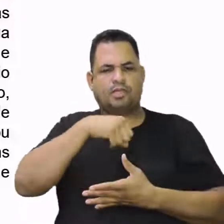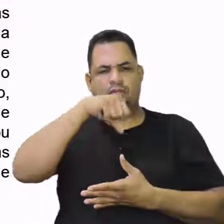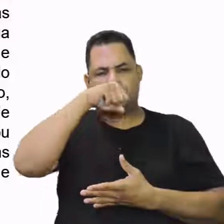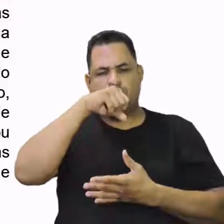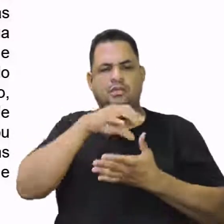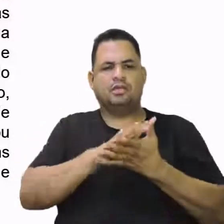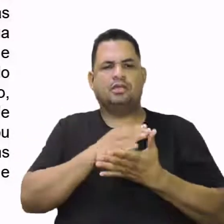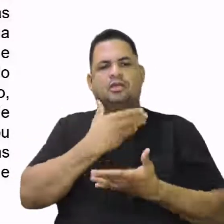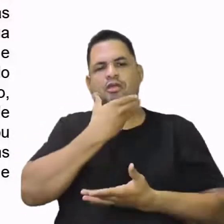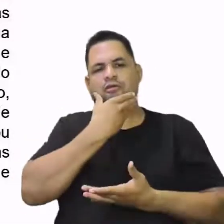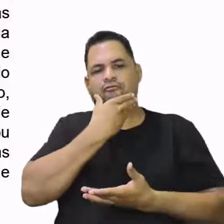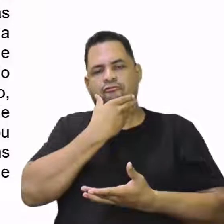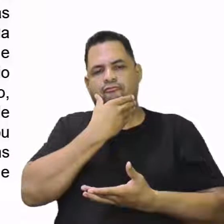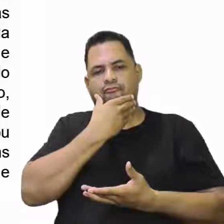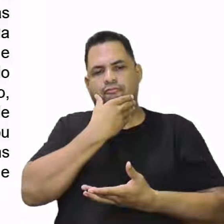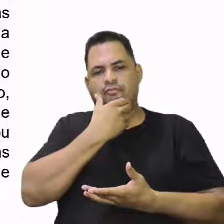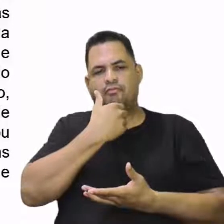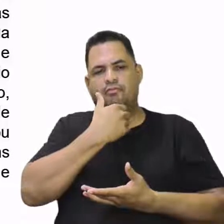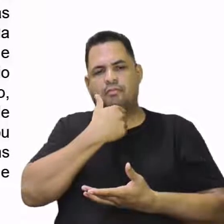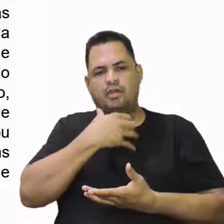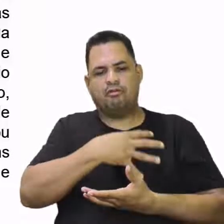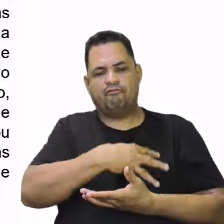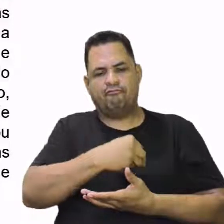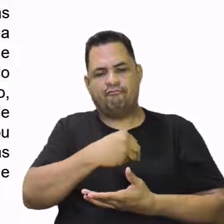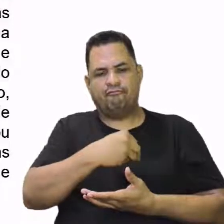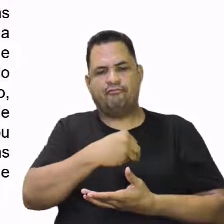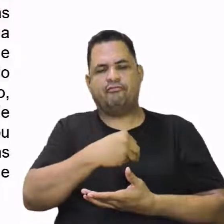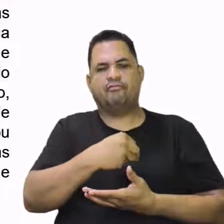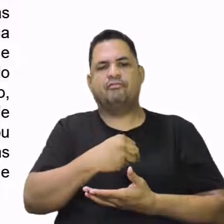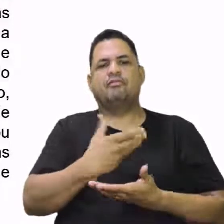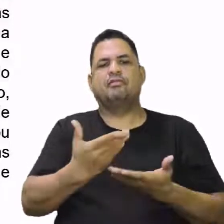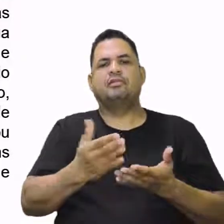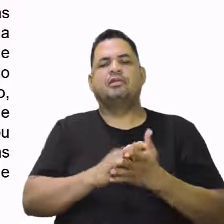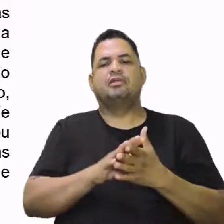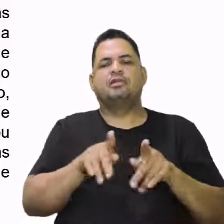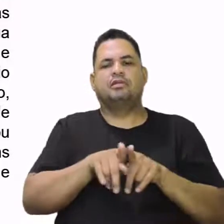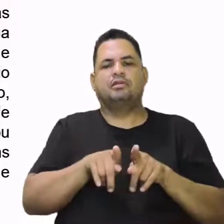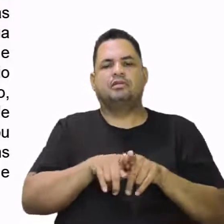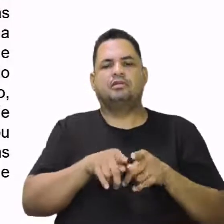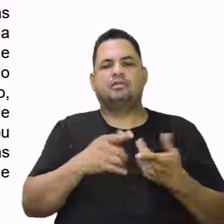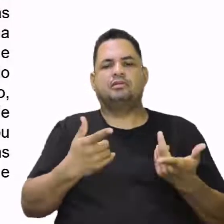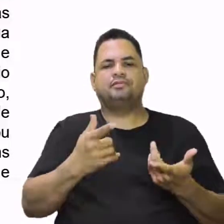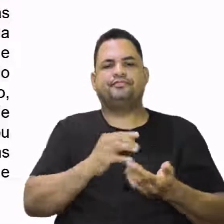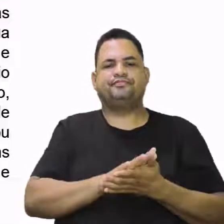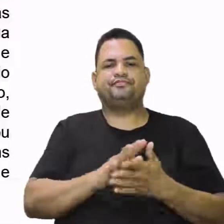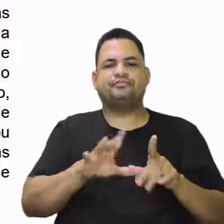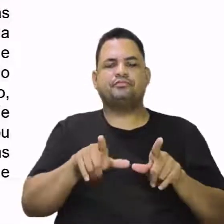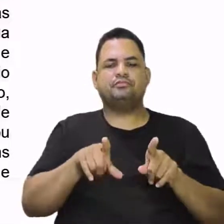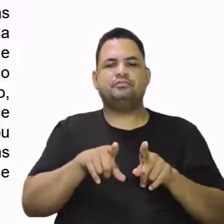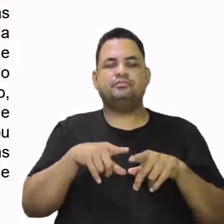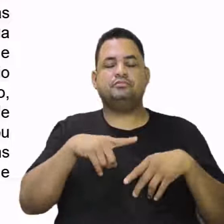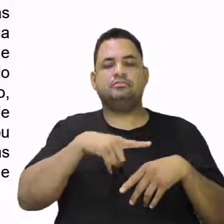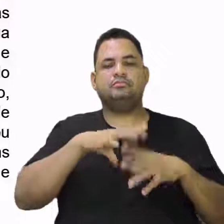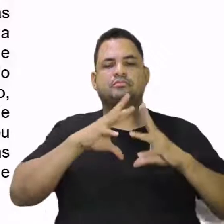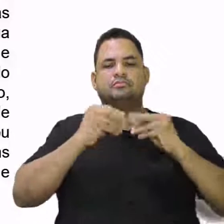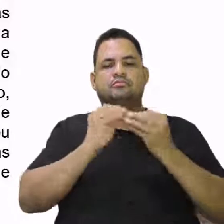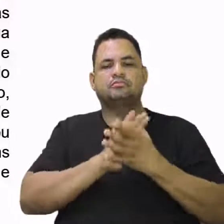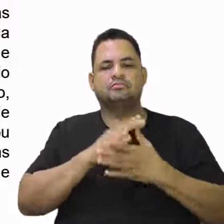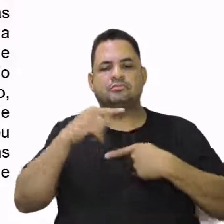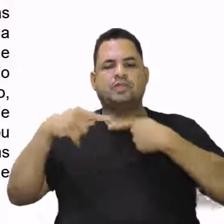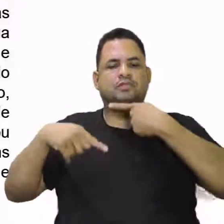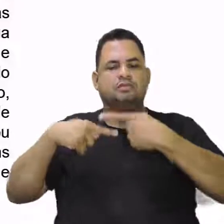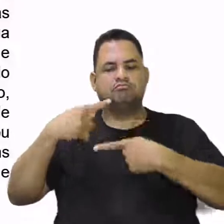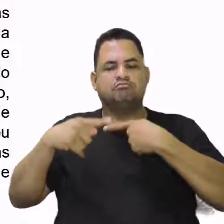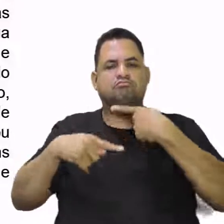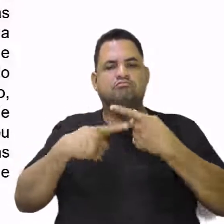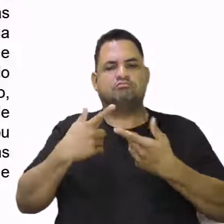são reencarnações lá da própria família do passado. Então, vem ali, todas as vezes elas vão se reencarnando e caindo na